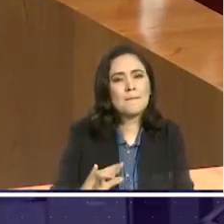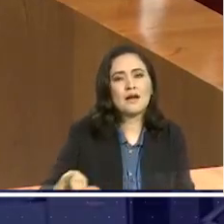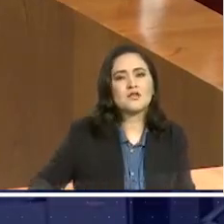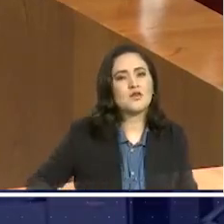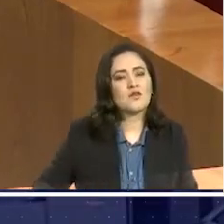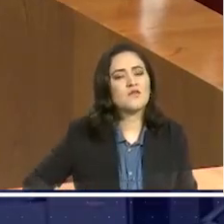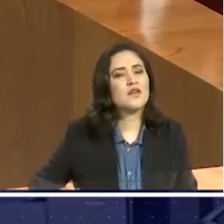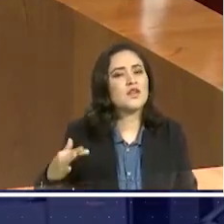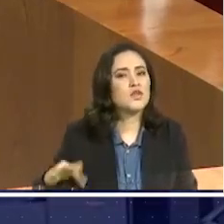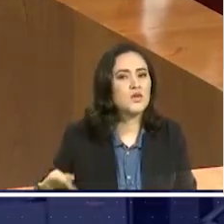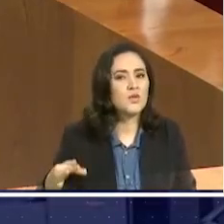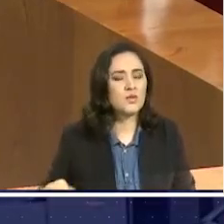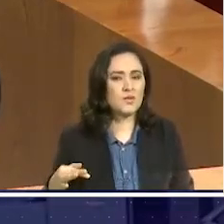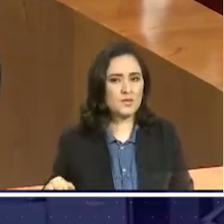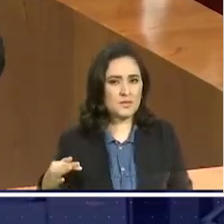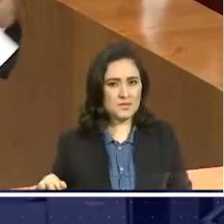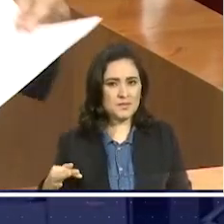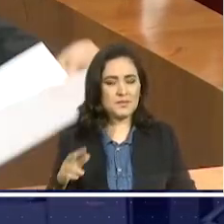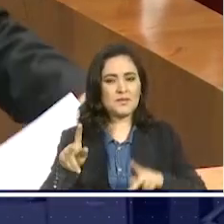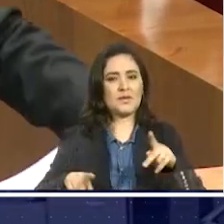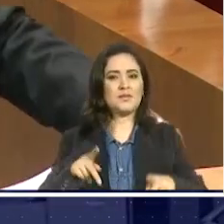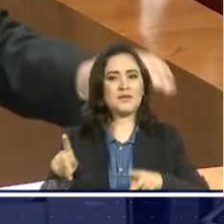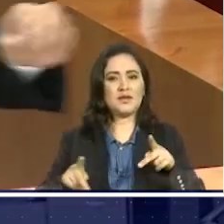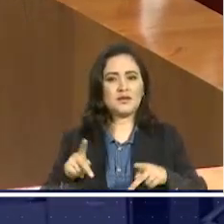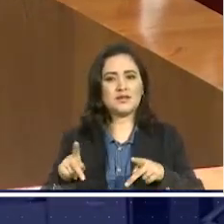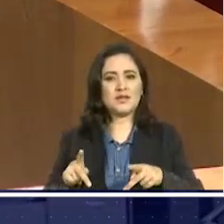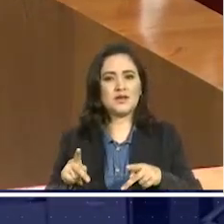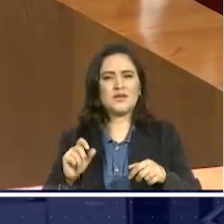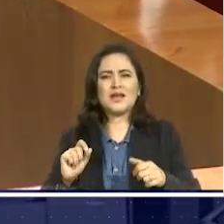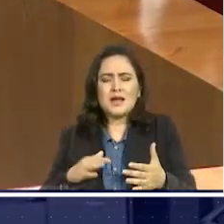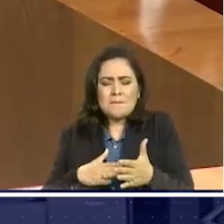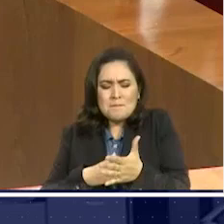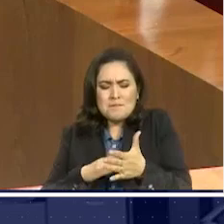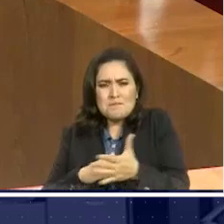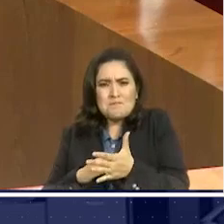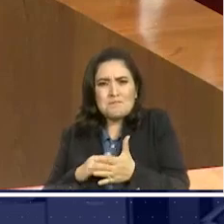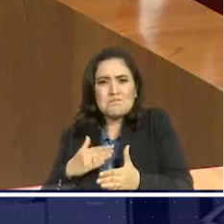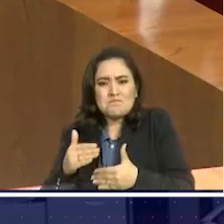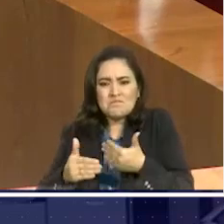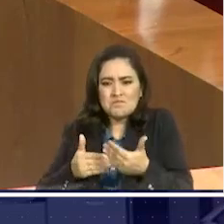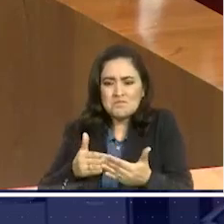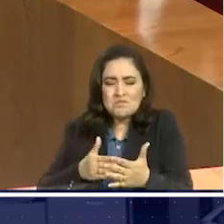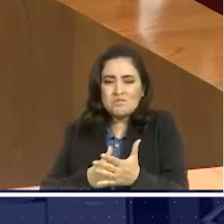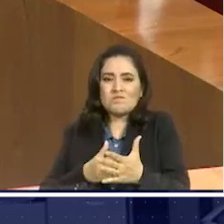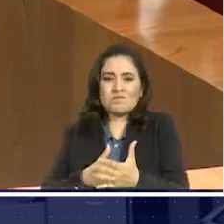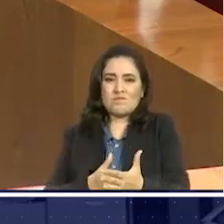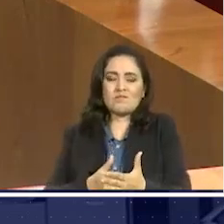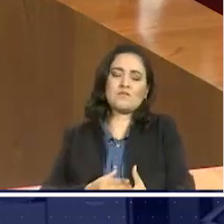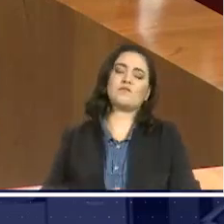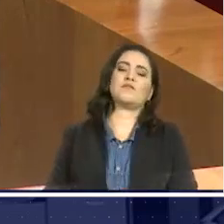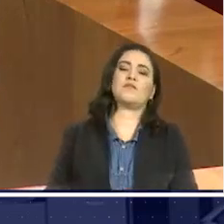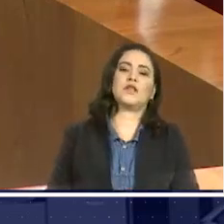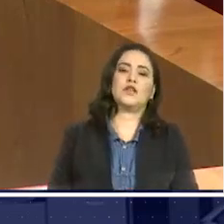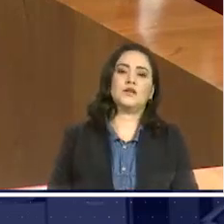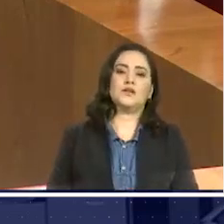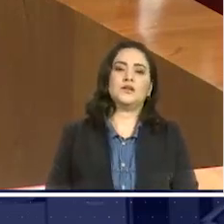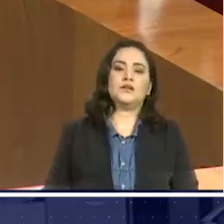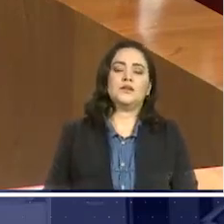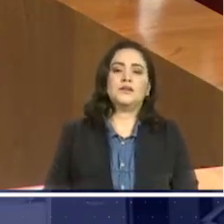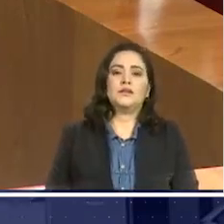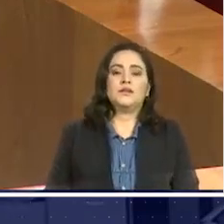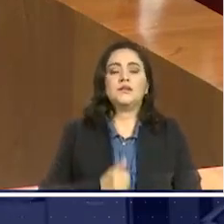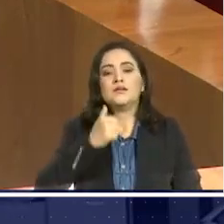o deputado Cláudio Cunha protocolou, junto à mesa diretora da Assembleia, indicações para a implantação de policlínicas em